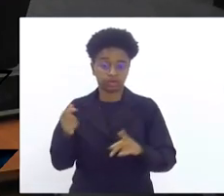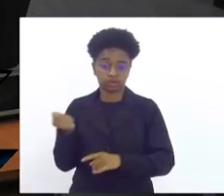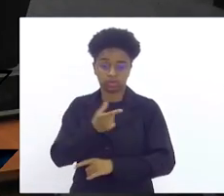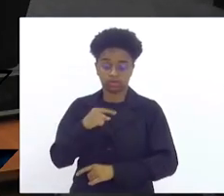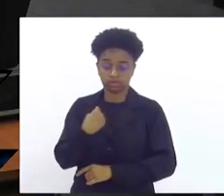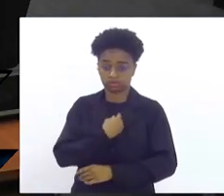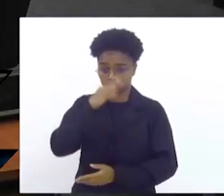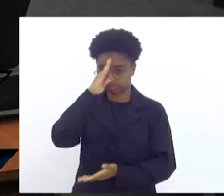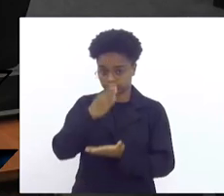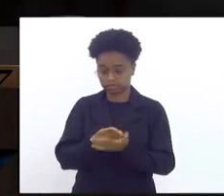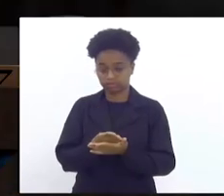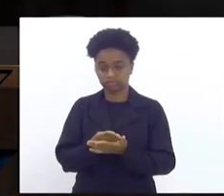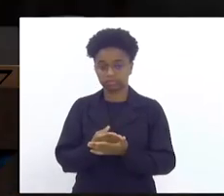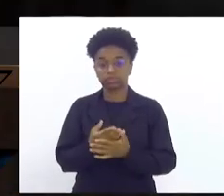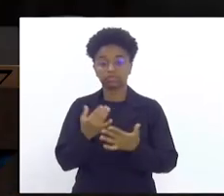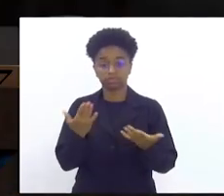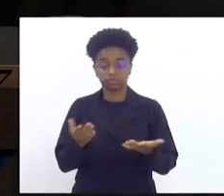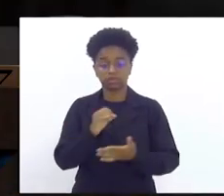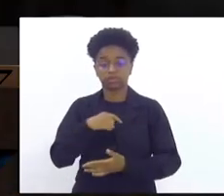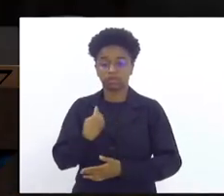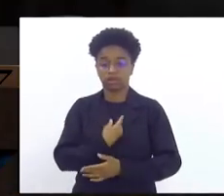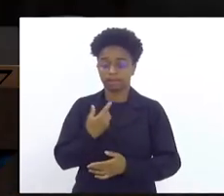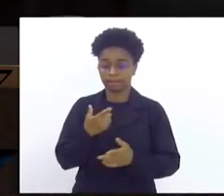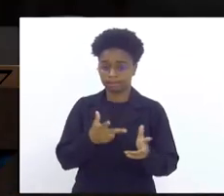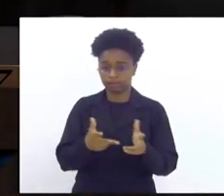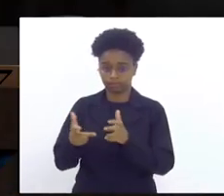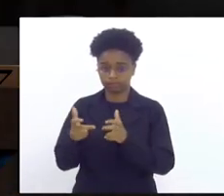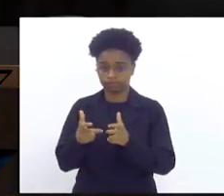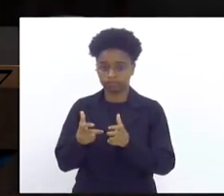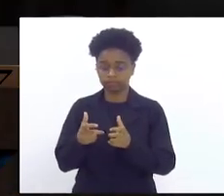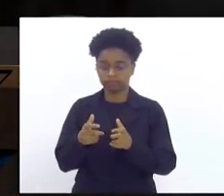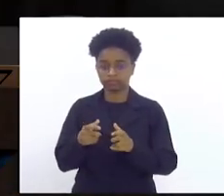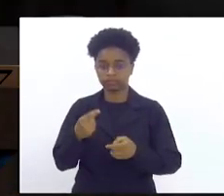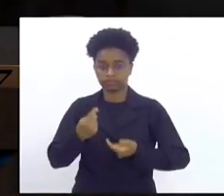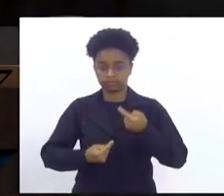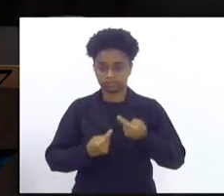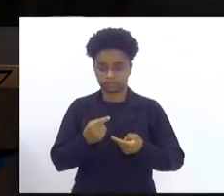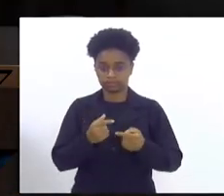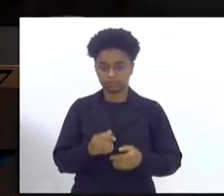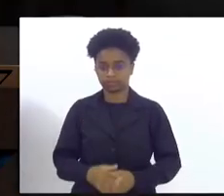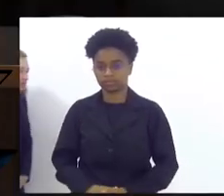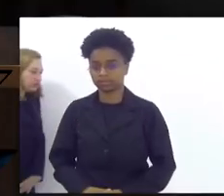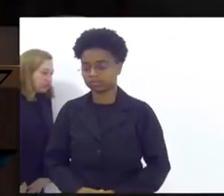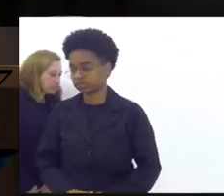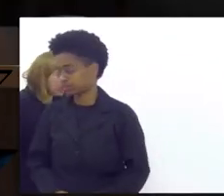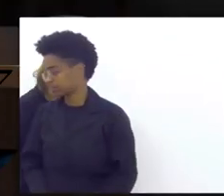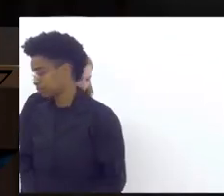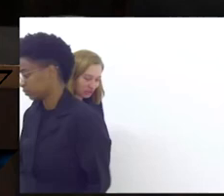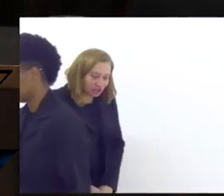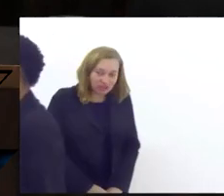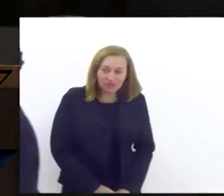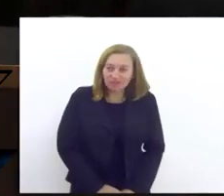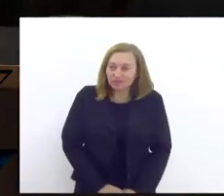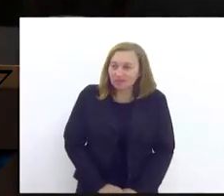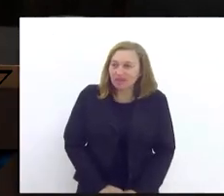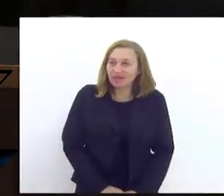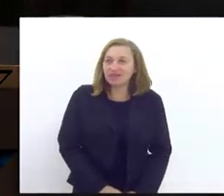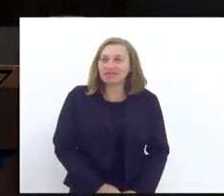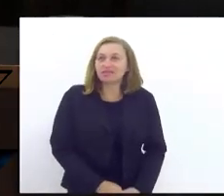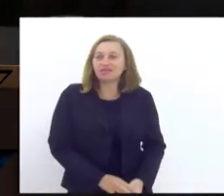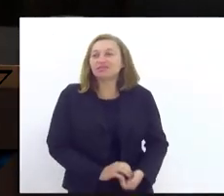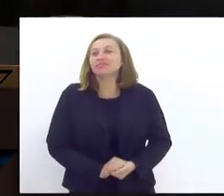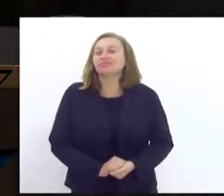pregamos quando nós vamos ver a política de assistência social que vossa excelência que também já colocou um programa